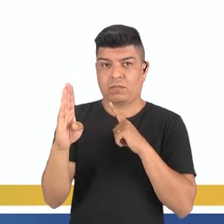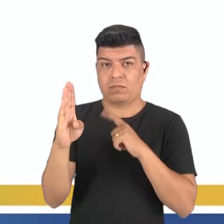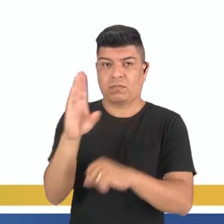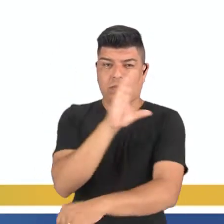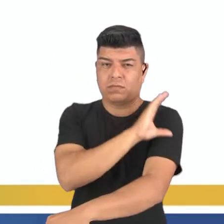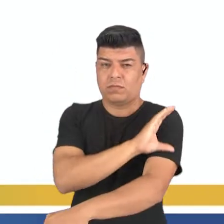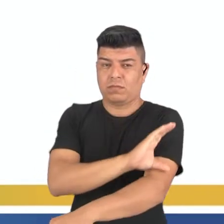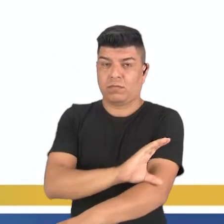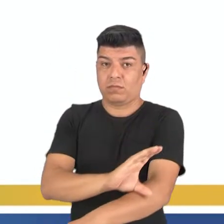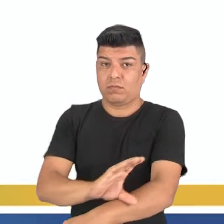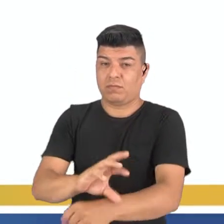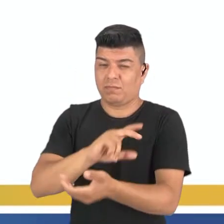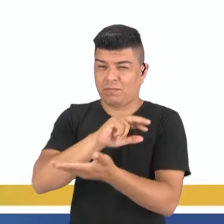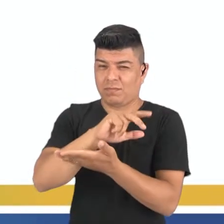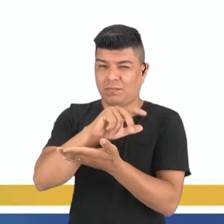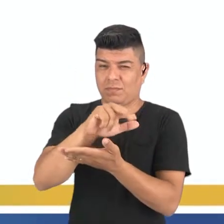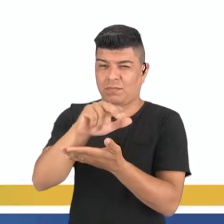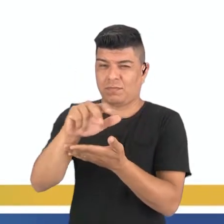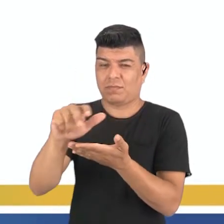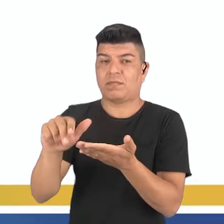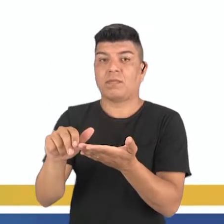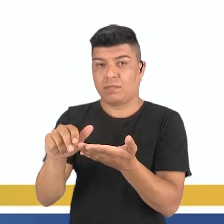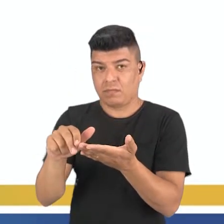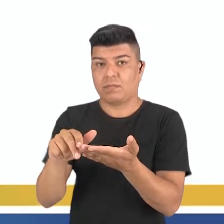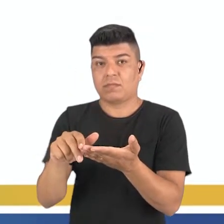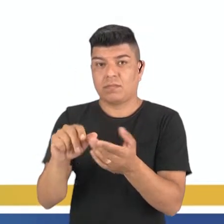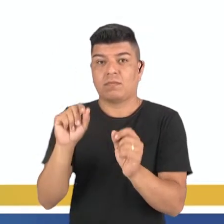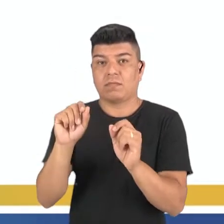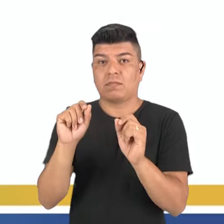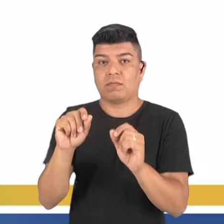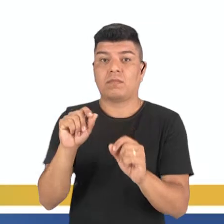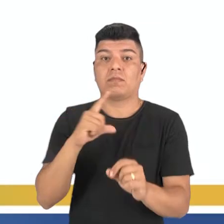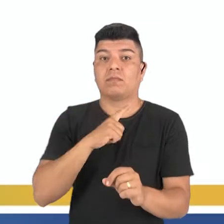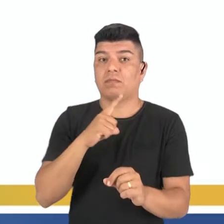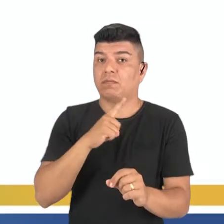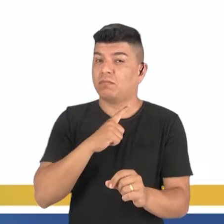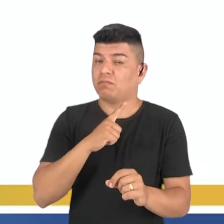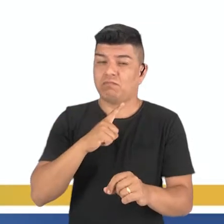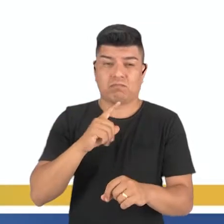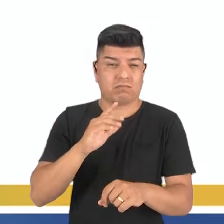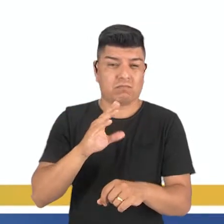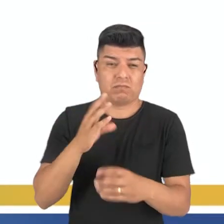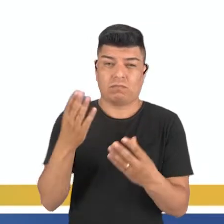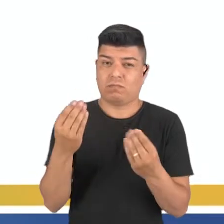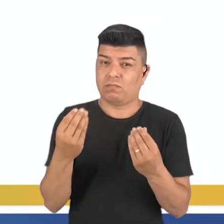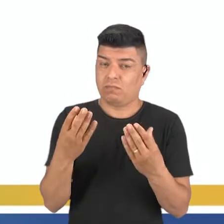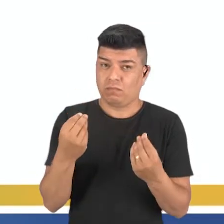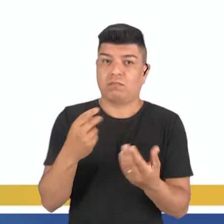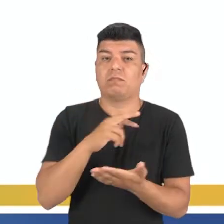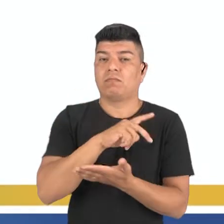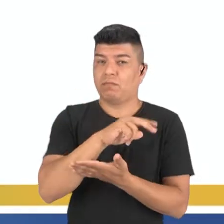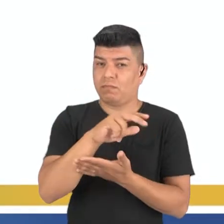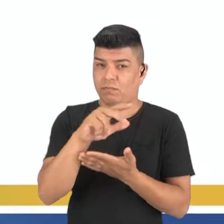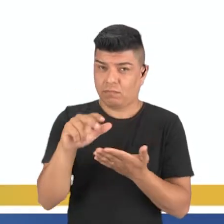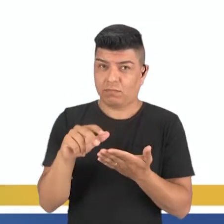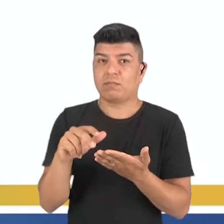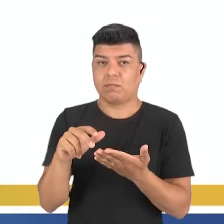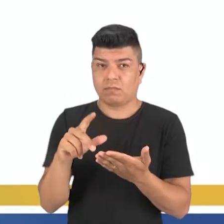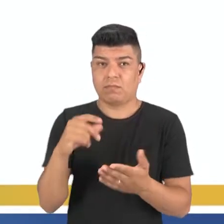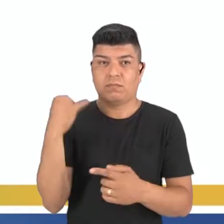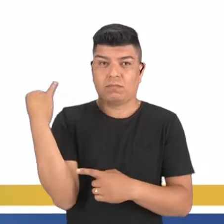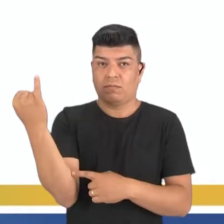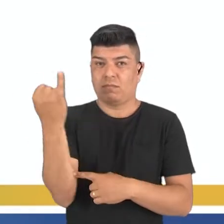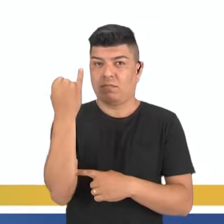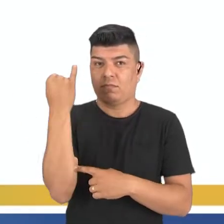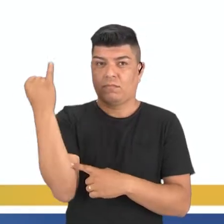cultura tão rica e diversificada, a gama de modalidades são, assim, enormes. E muito